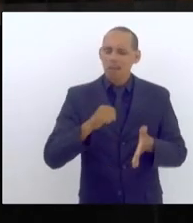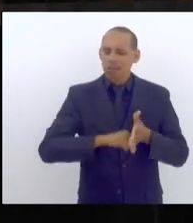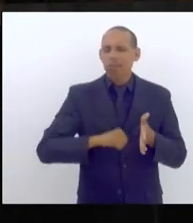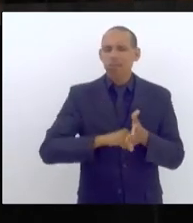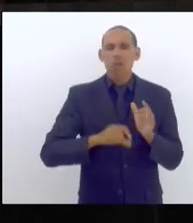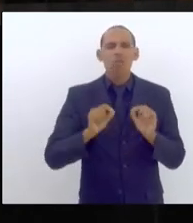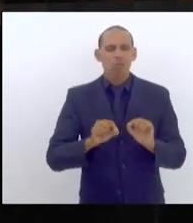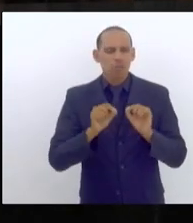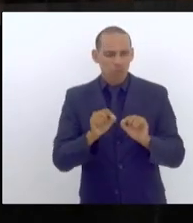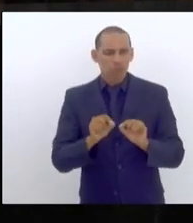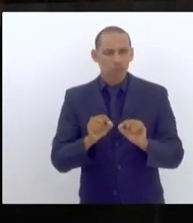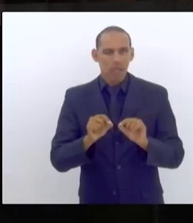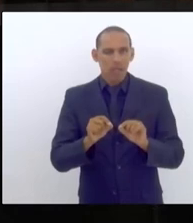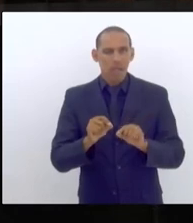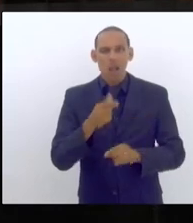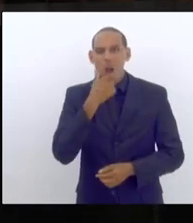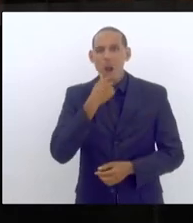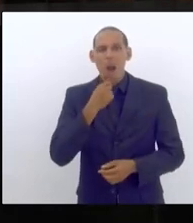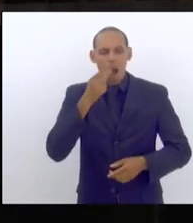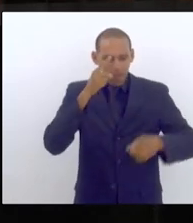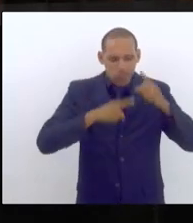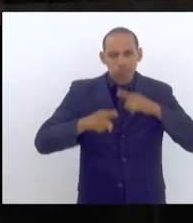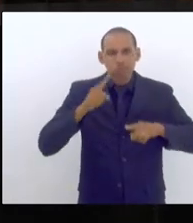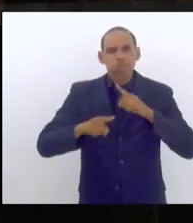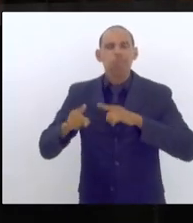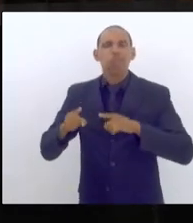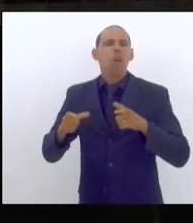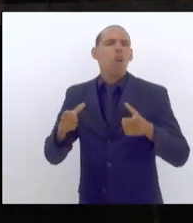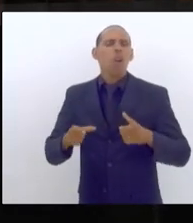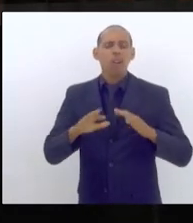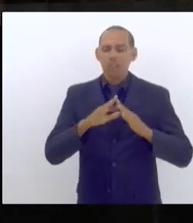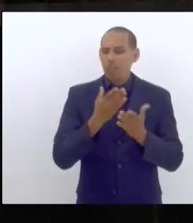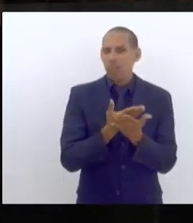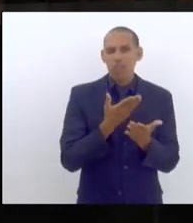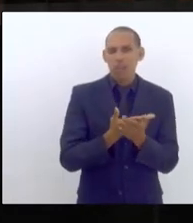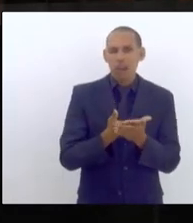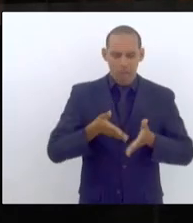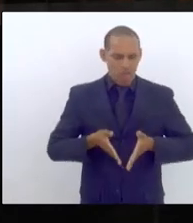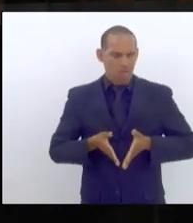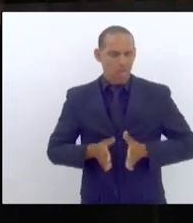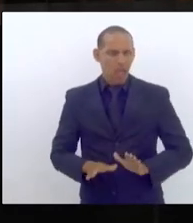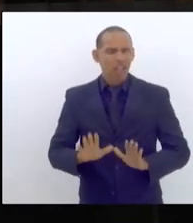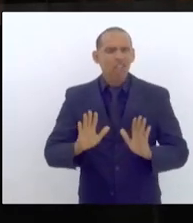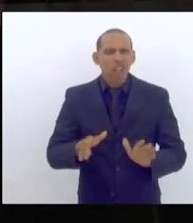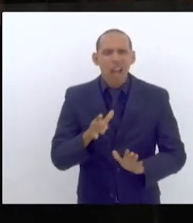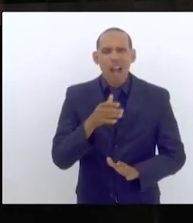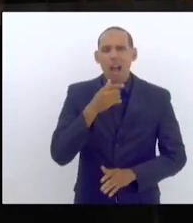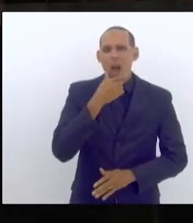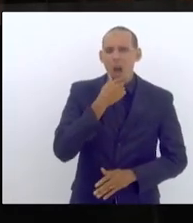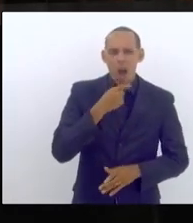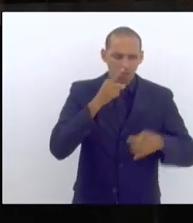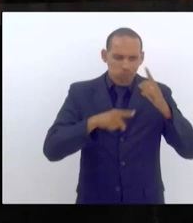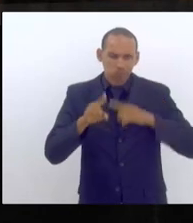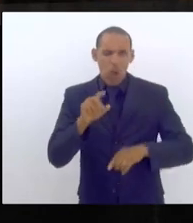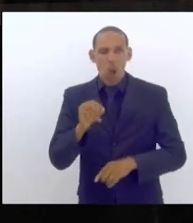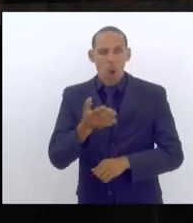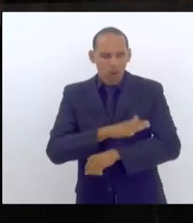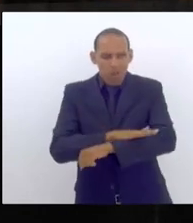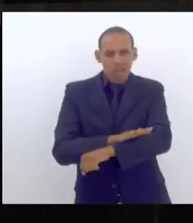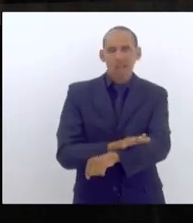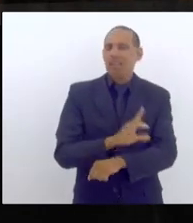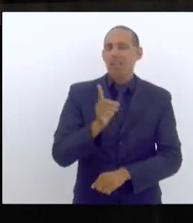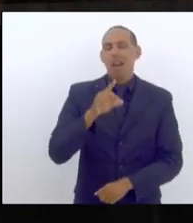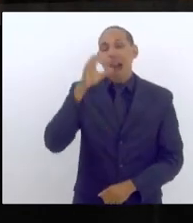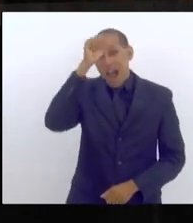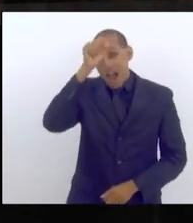o machismo desde os bancos escolares. Ninguém nasce machista, ninguém nasce racista. As pessoas aprendem a